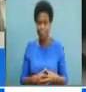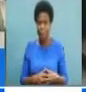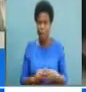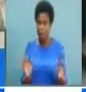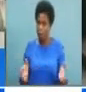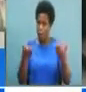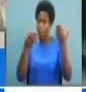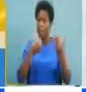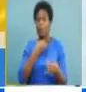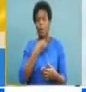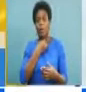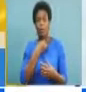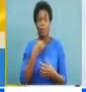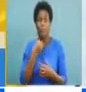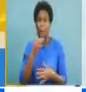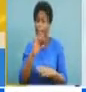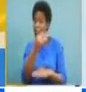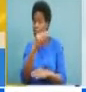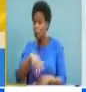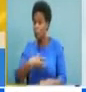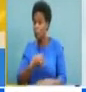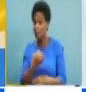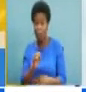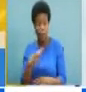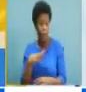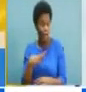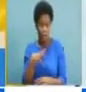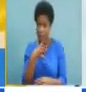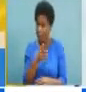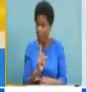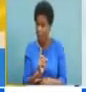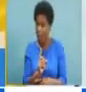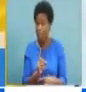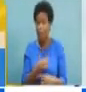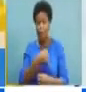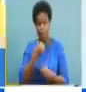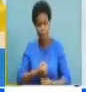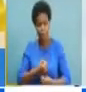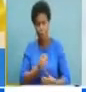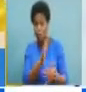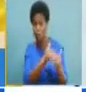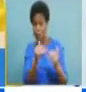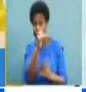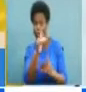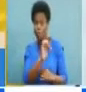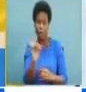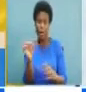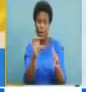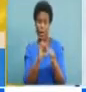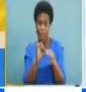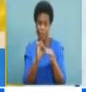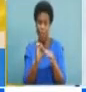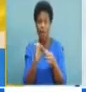A elevação da morna ao património da humanidade não significa, em momento algum, afirmar a sua superioridade em